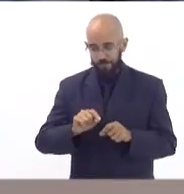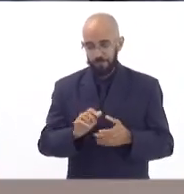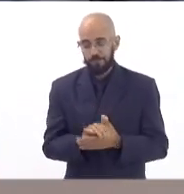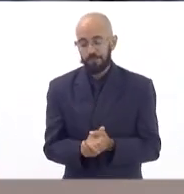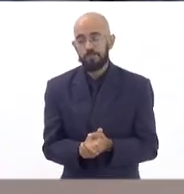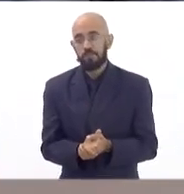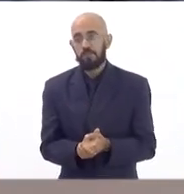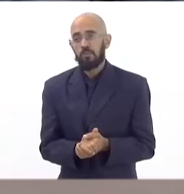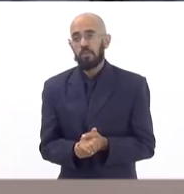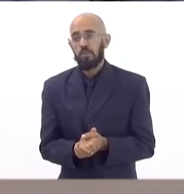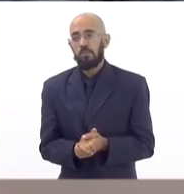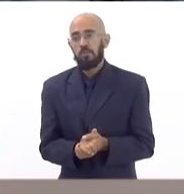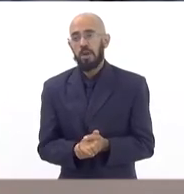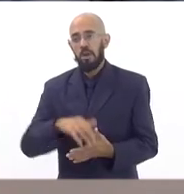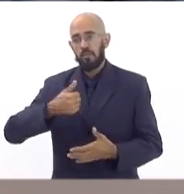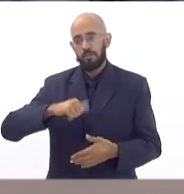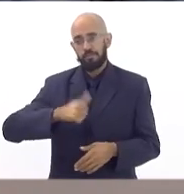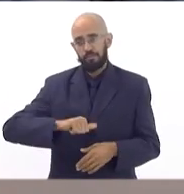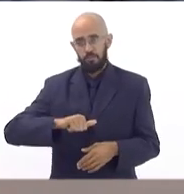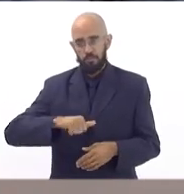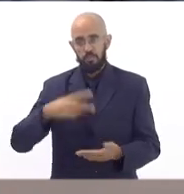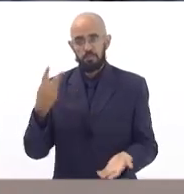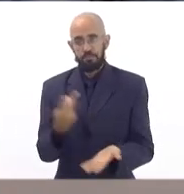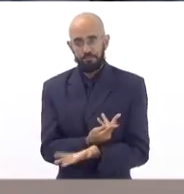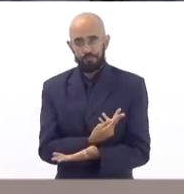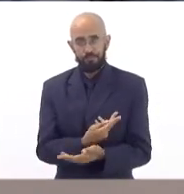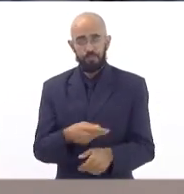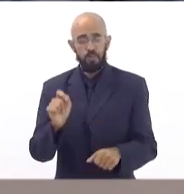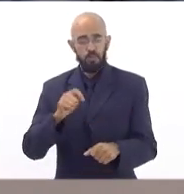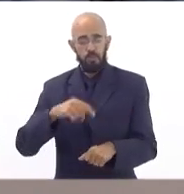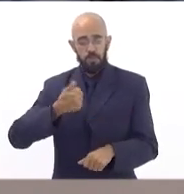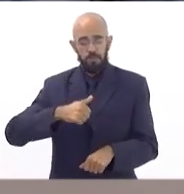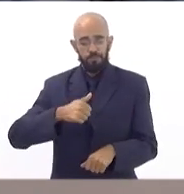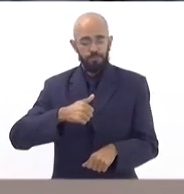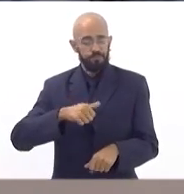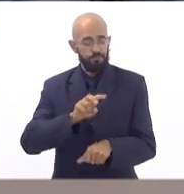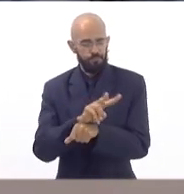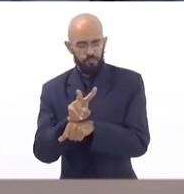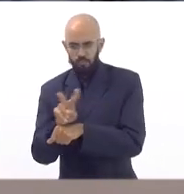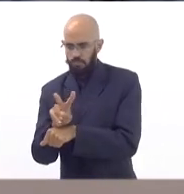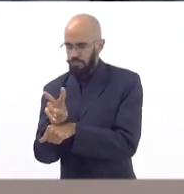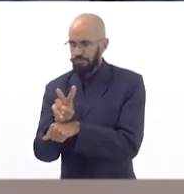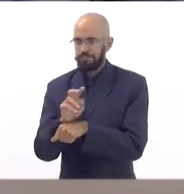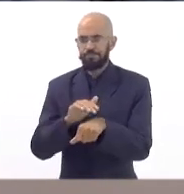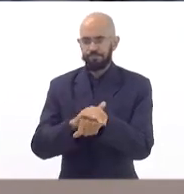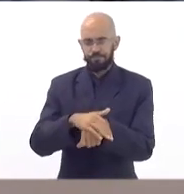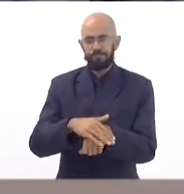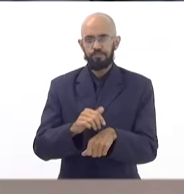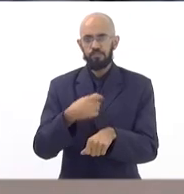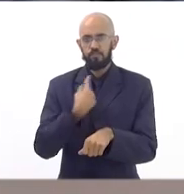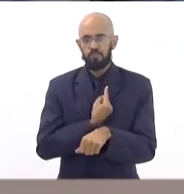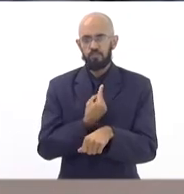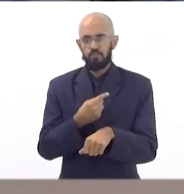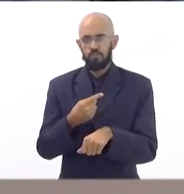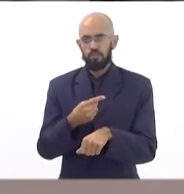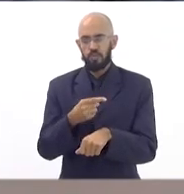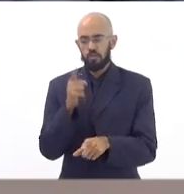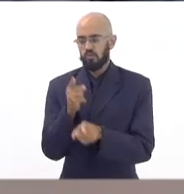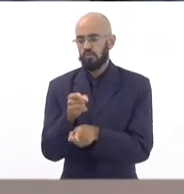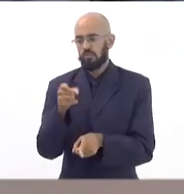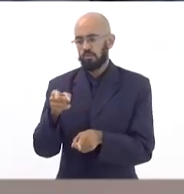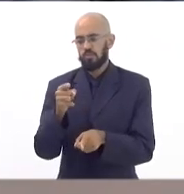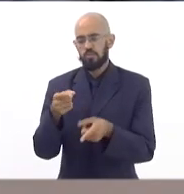o caso concreto em que ir as ações noturnas a gente pegou um comerciante que já